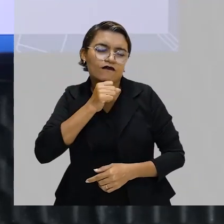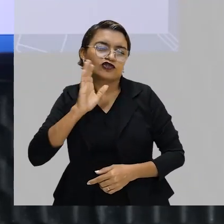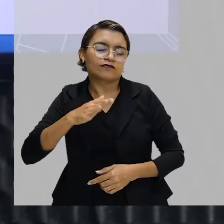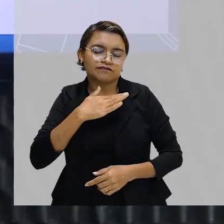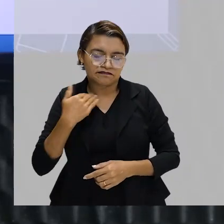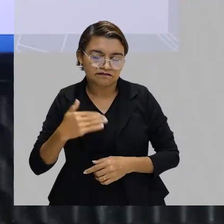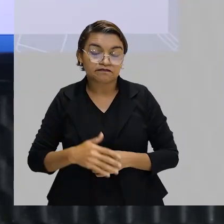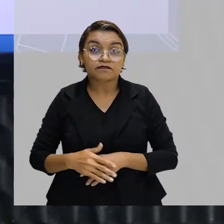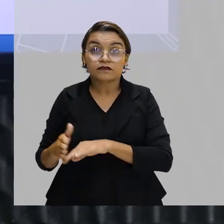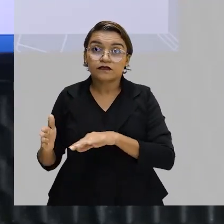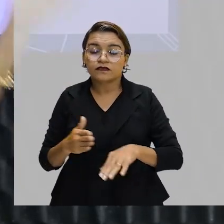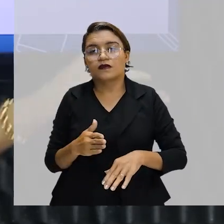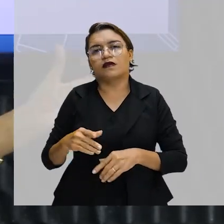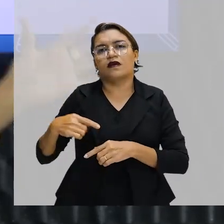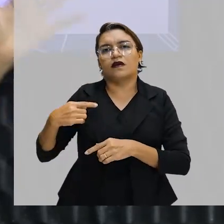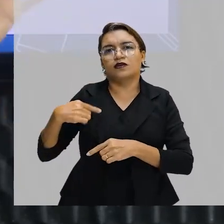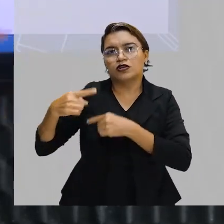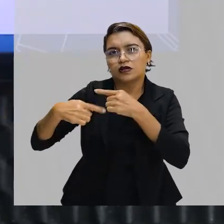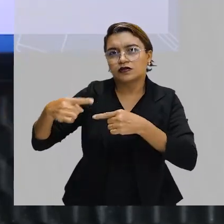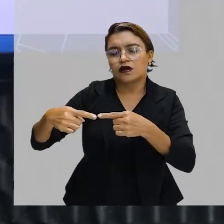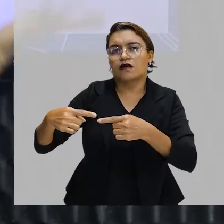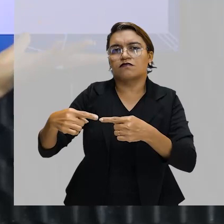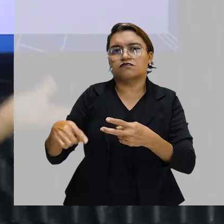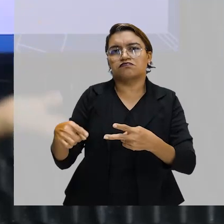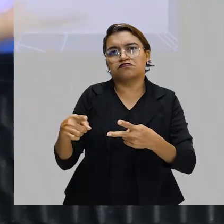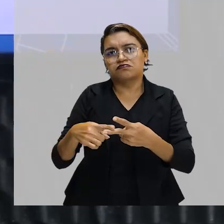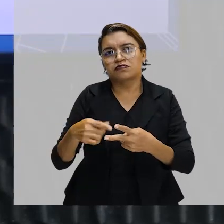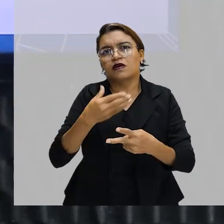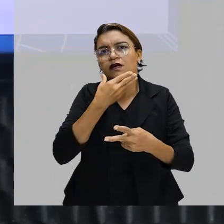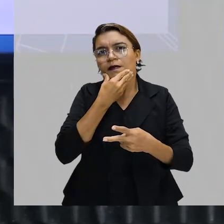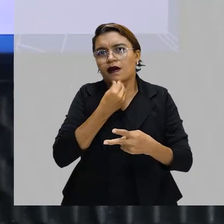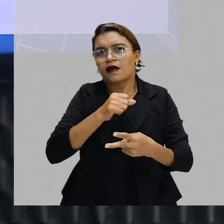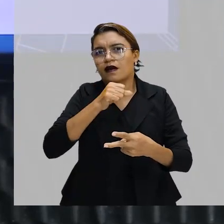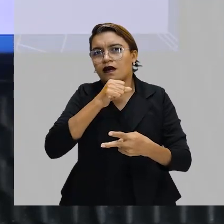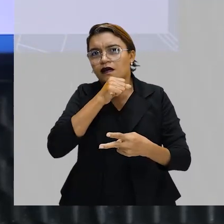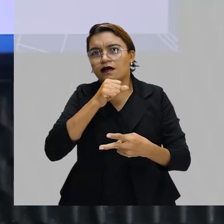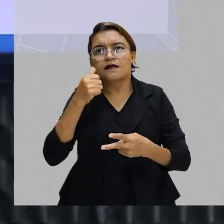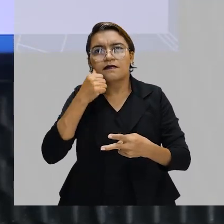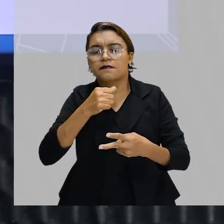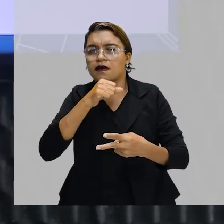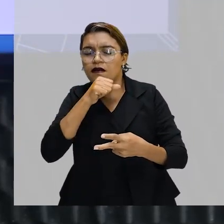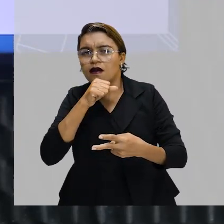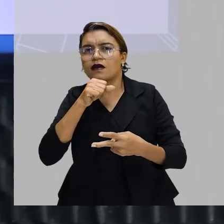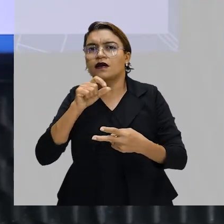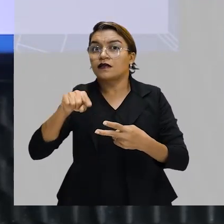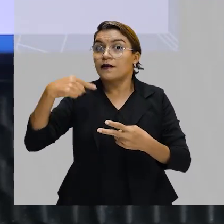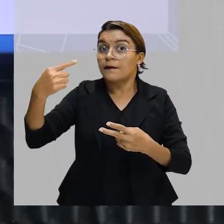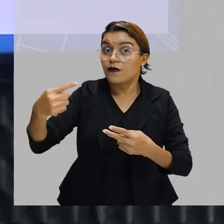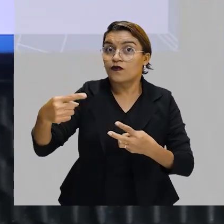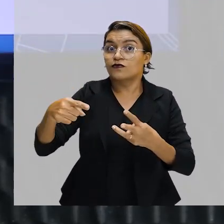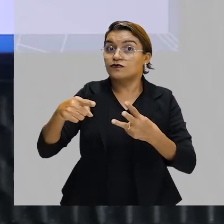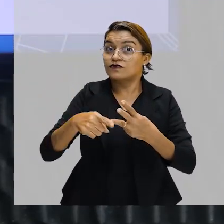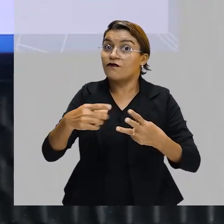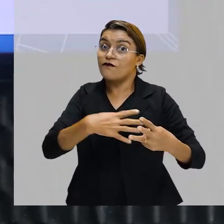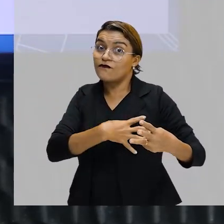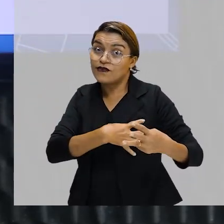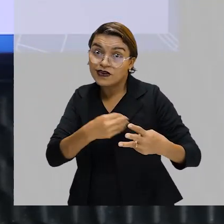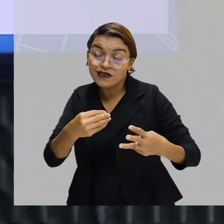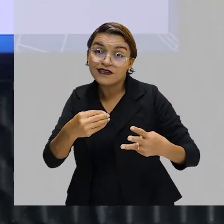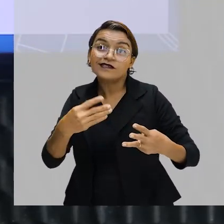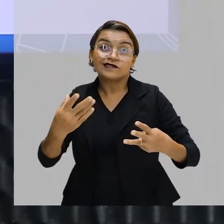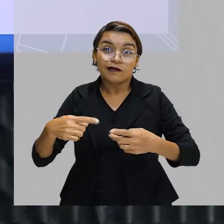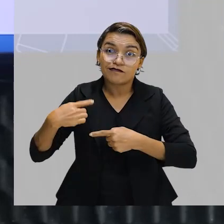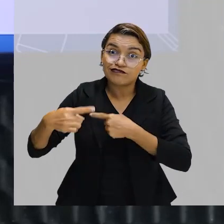Então, aí vem a geração dos meus avós, vem a geração dos meus pais, vem a minha geração, daqui a pouco a geração dos meus